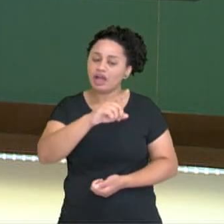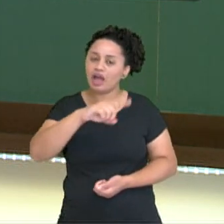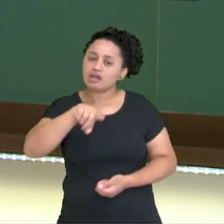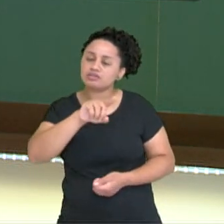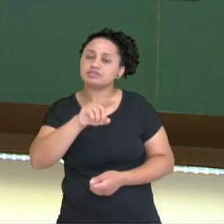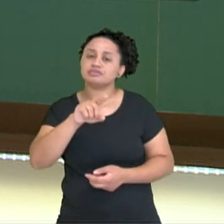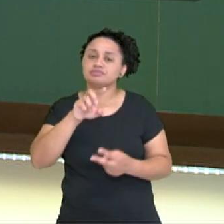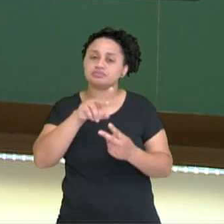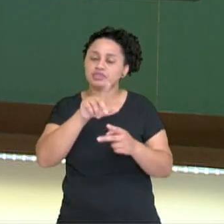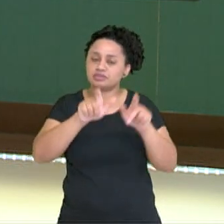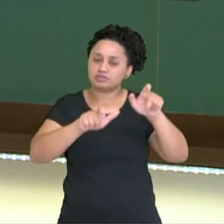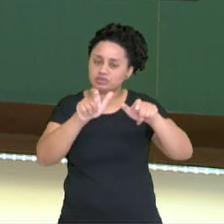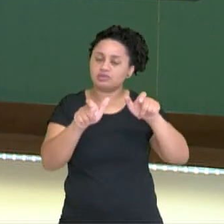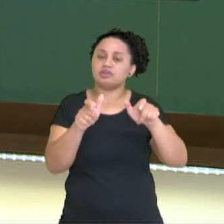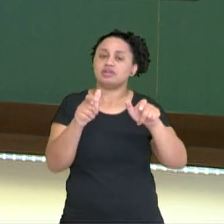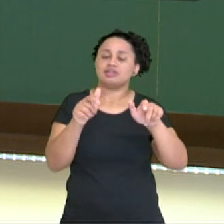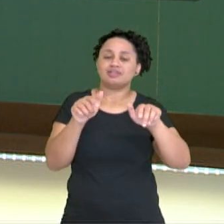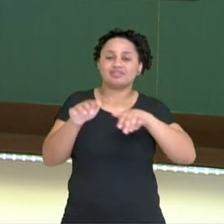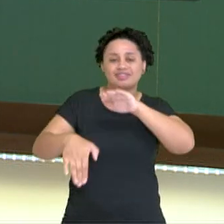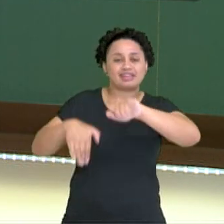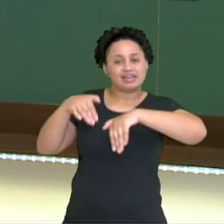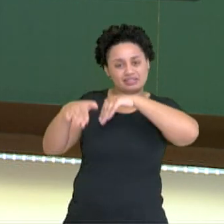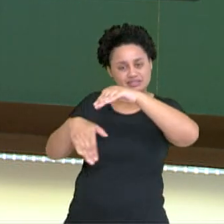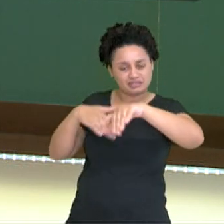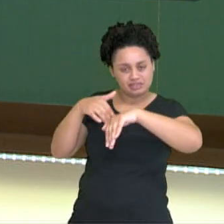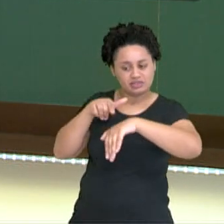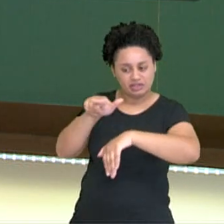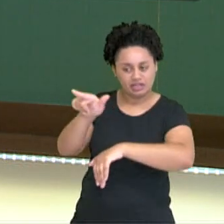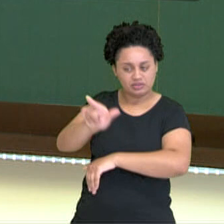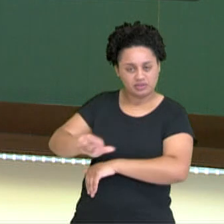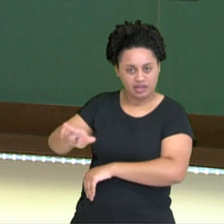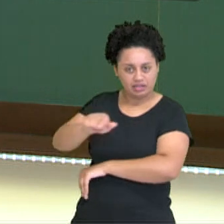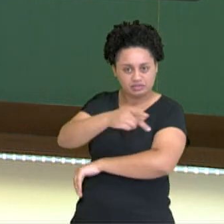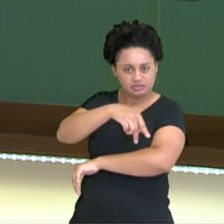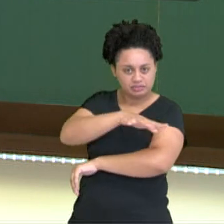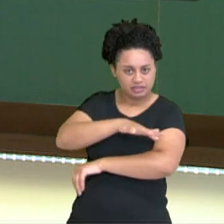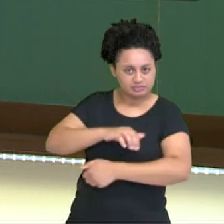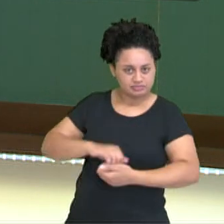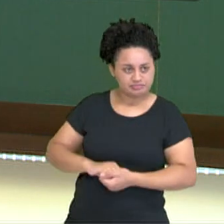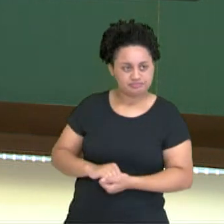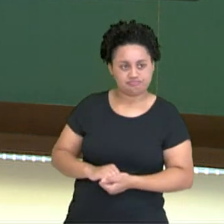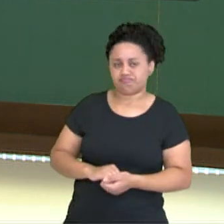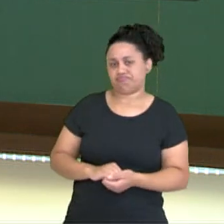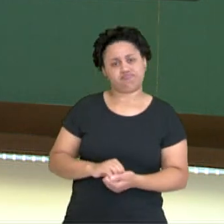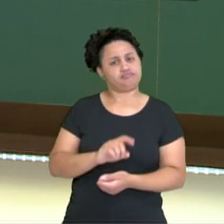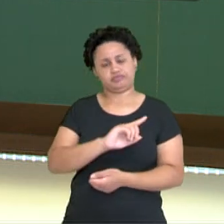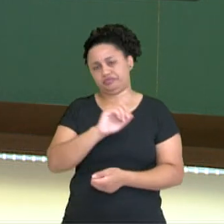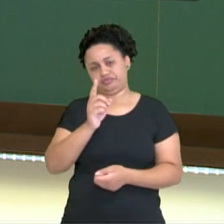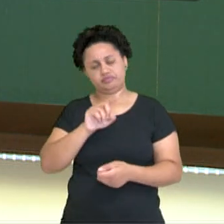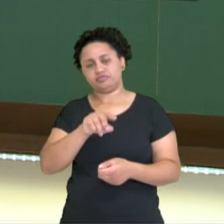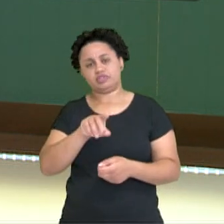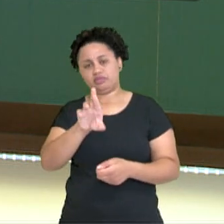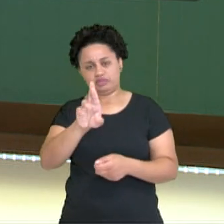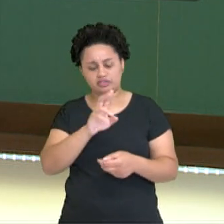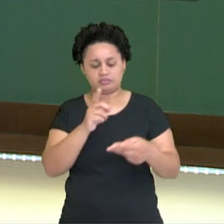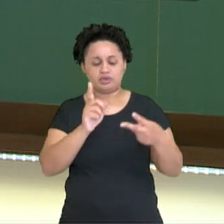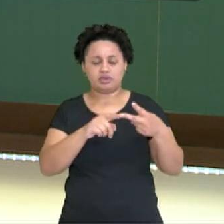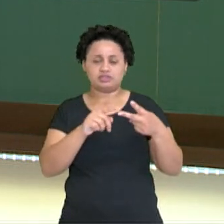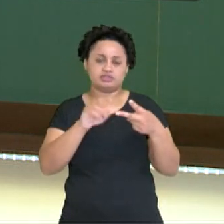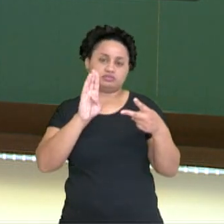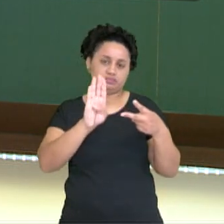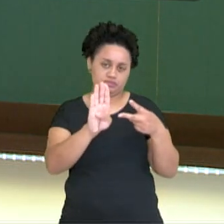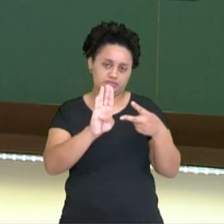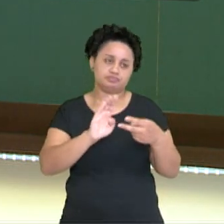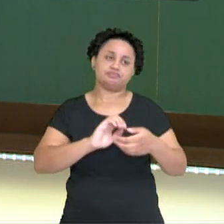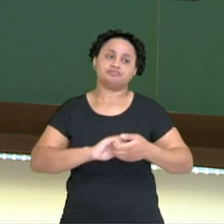estão nadando no lago do parque? Sabemos que não. No, they aren't, é a